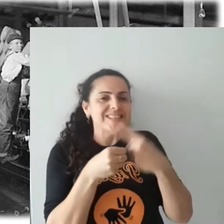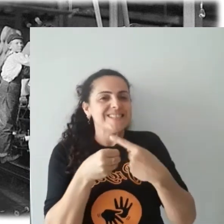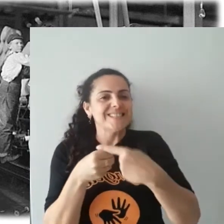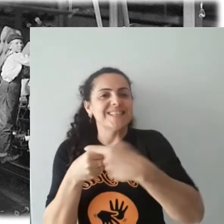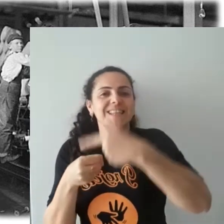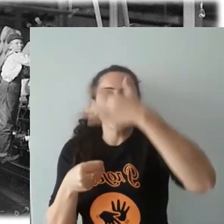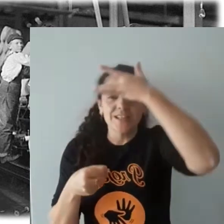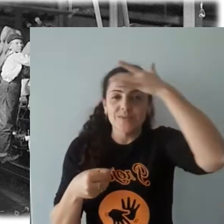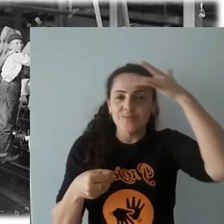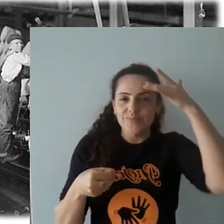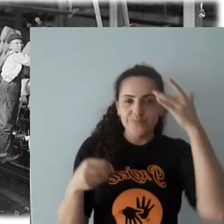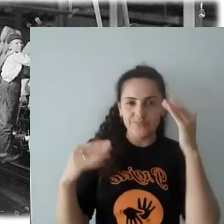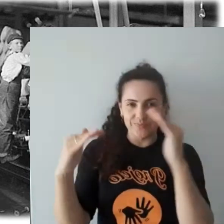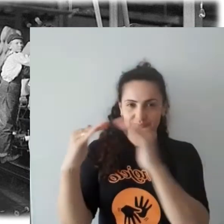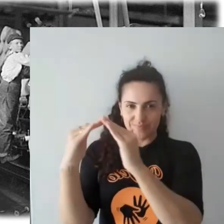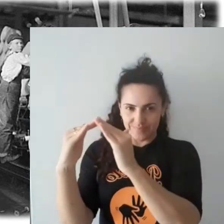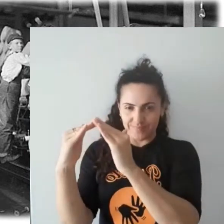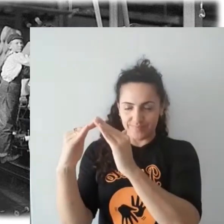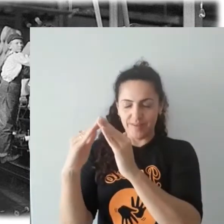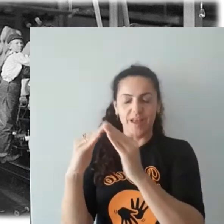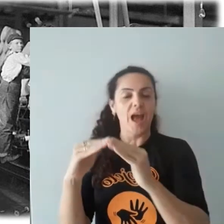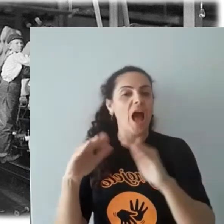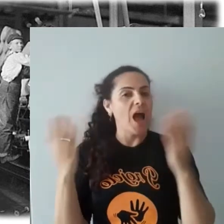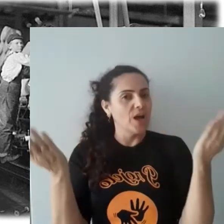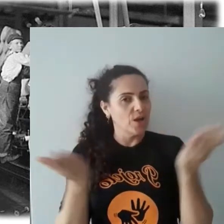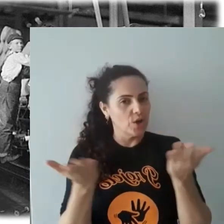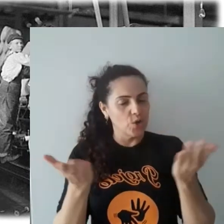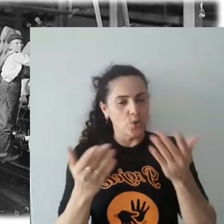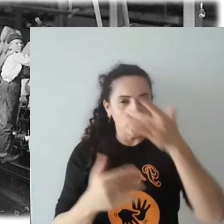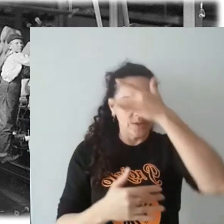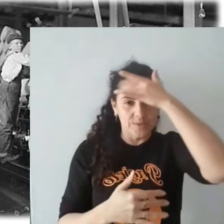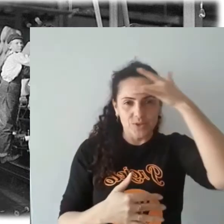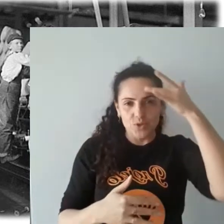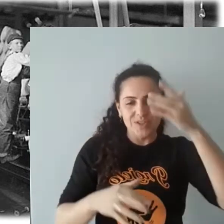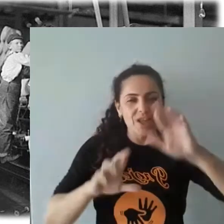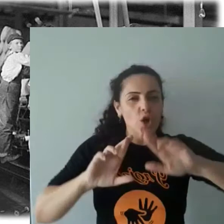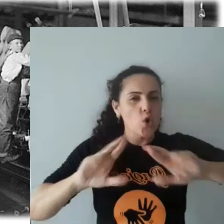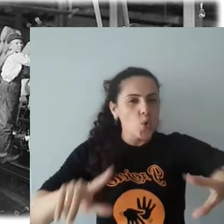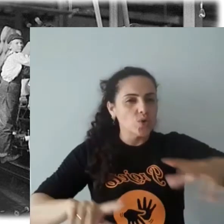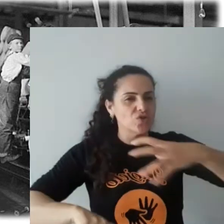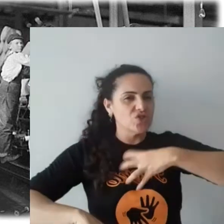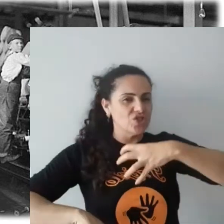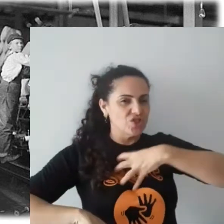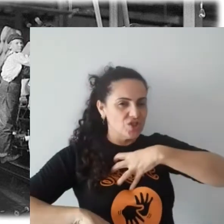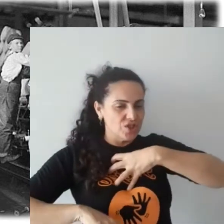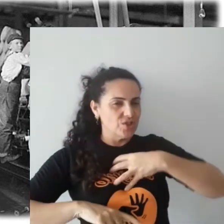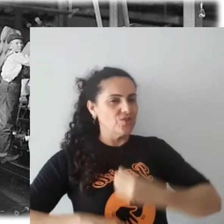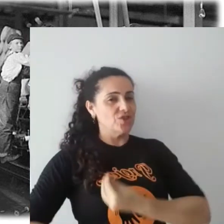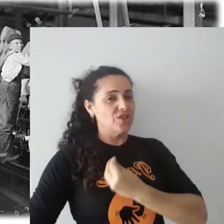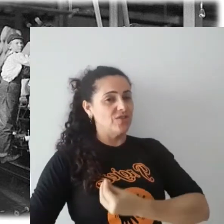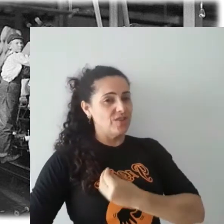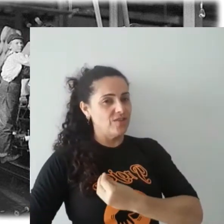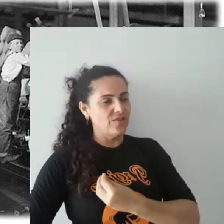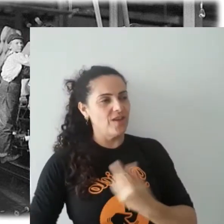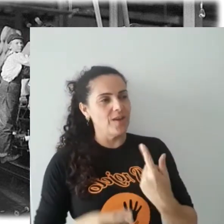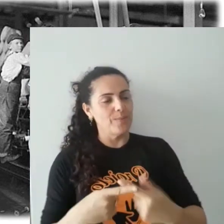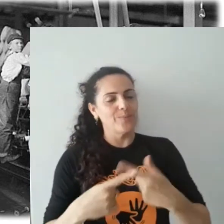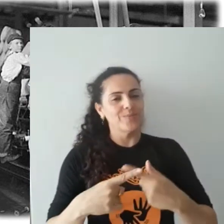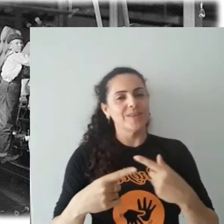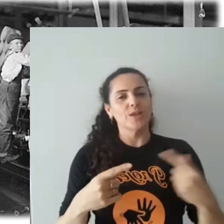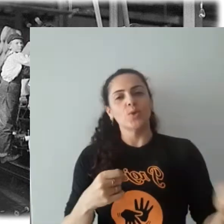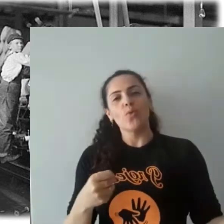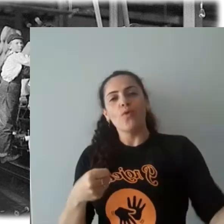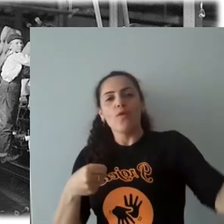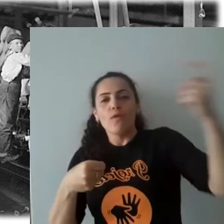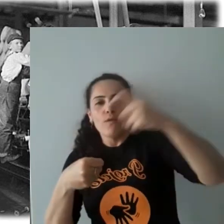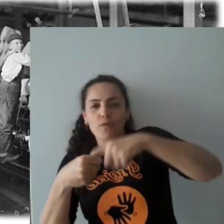faz com que tenha a necessidade, então, dessa produção. Além disso, também outros hábitos de vida numa cidade fazem com